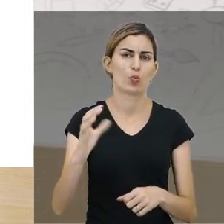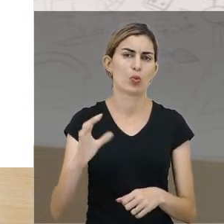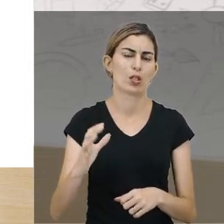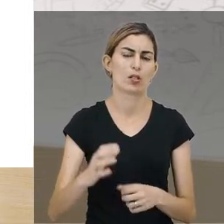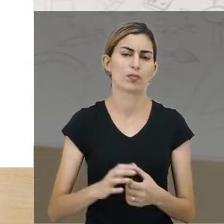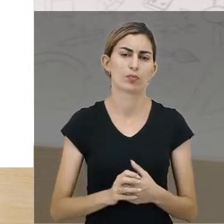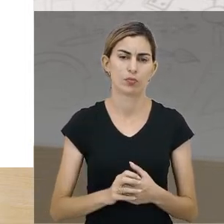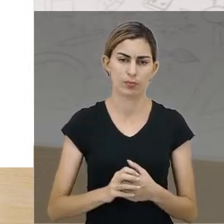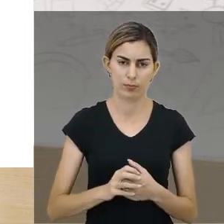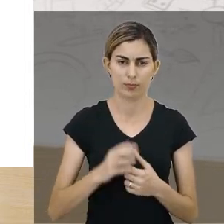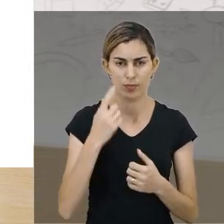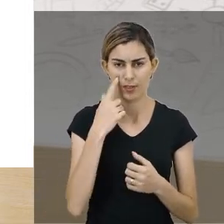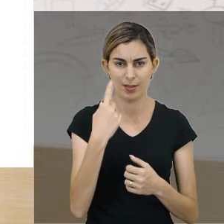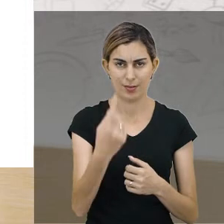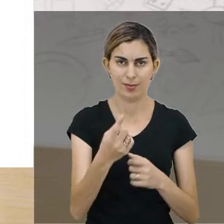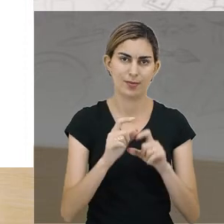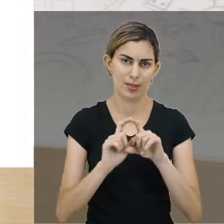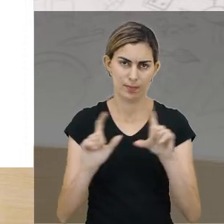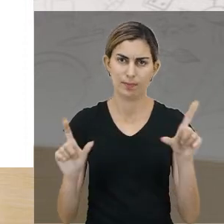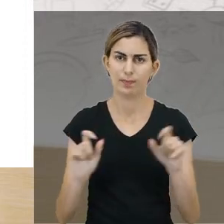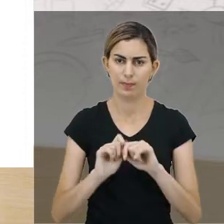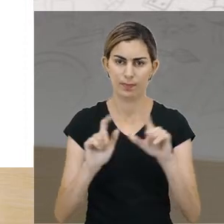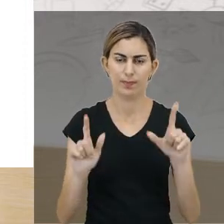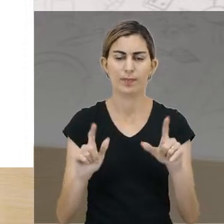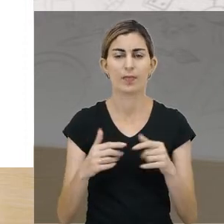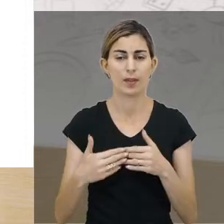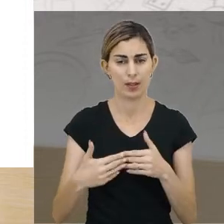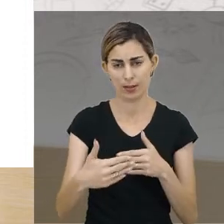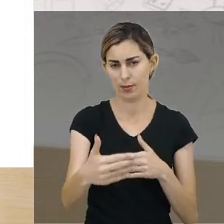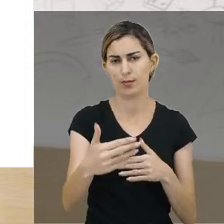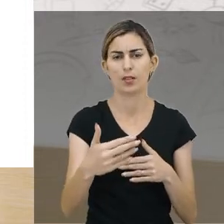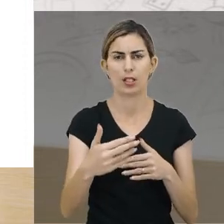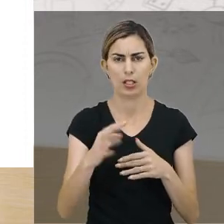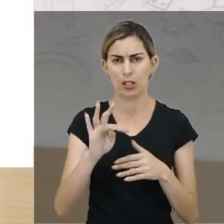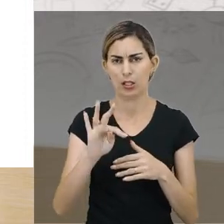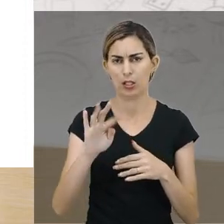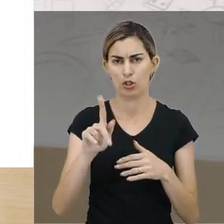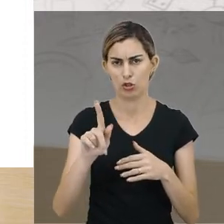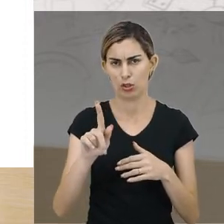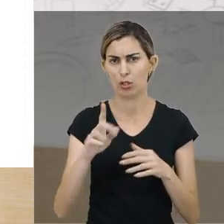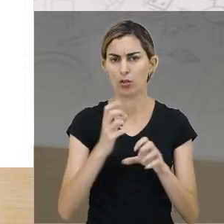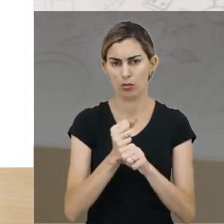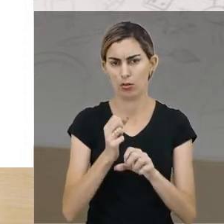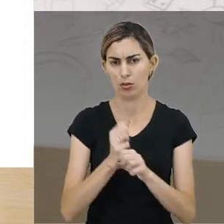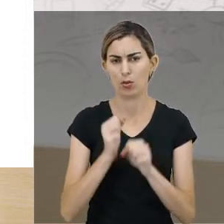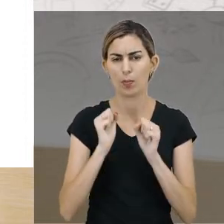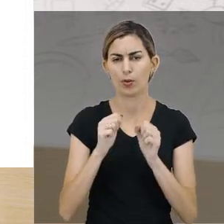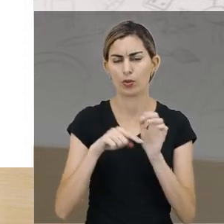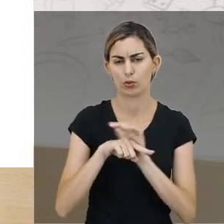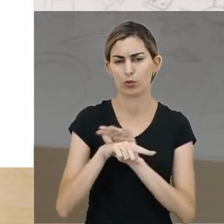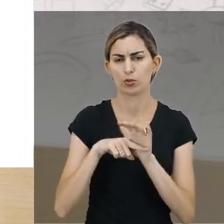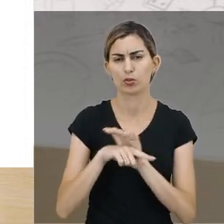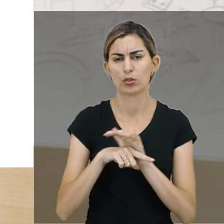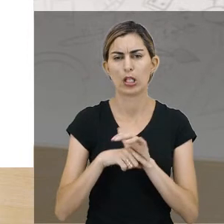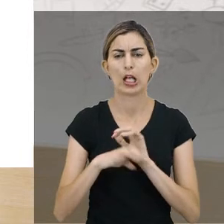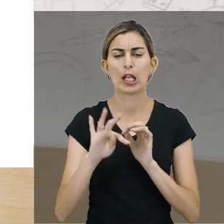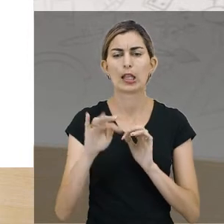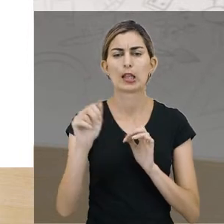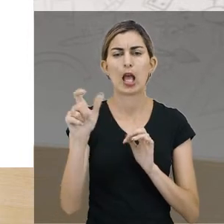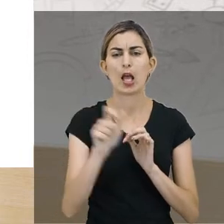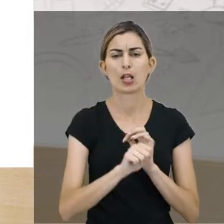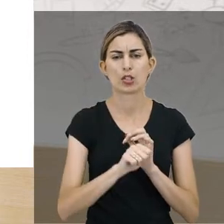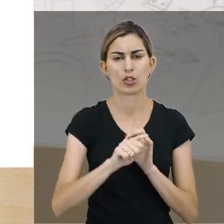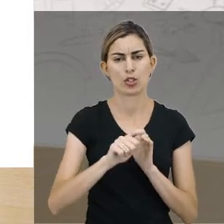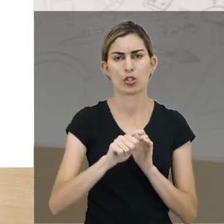graus Celsius, como vocês podem acompanhar. A partir desse IB/UTG calculado, podemos verificar a taxa